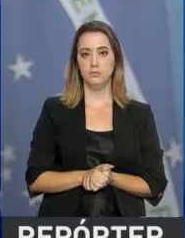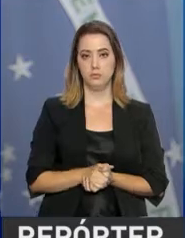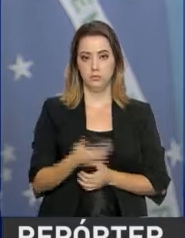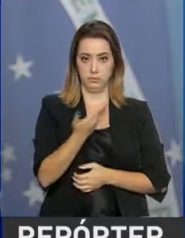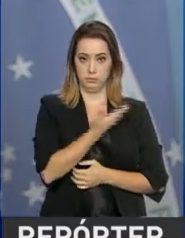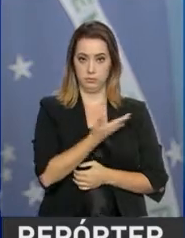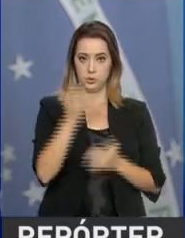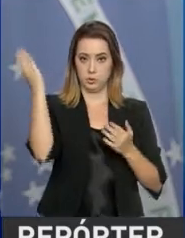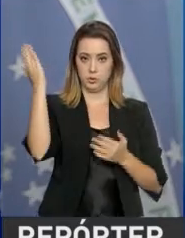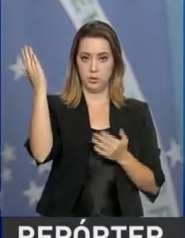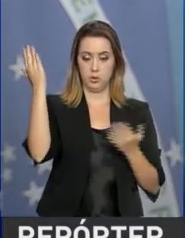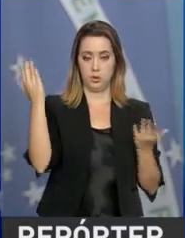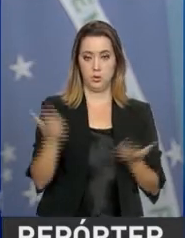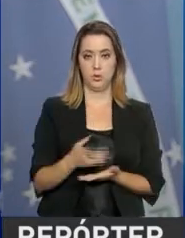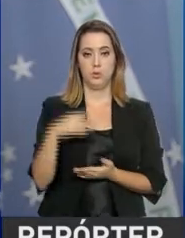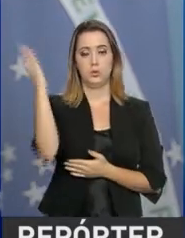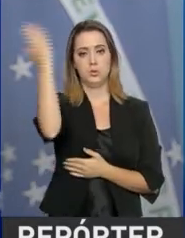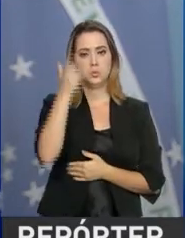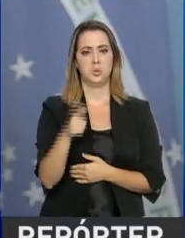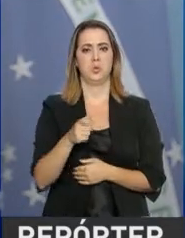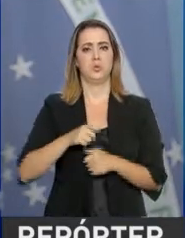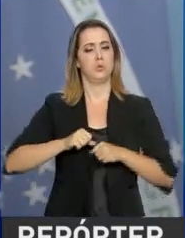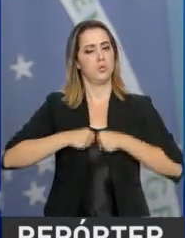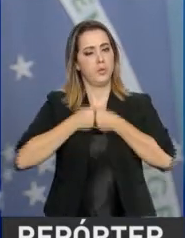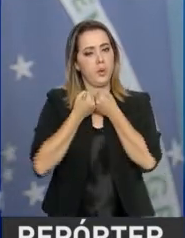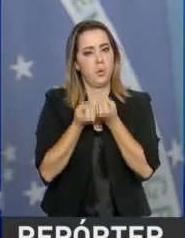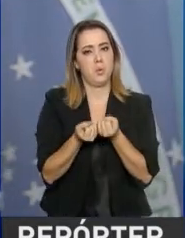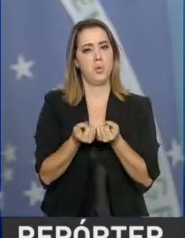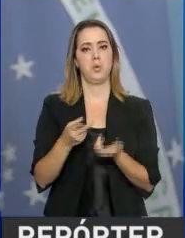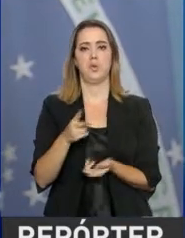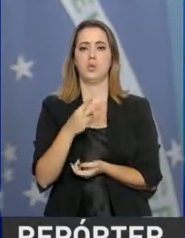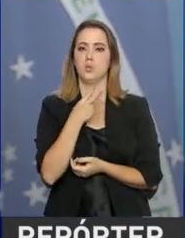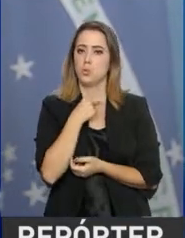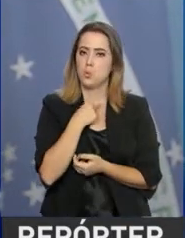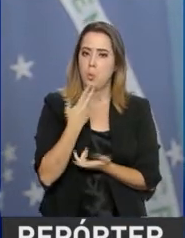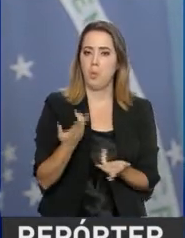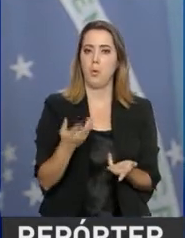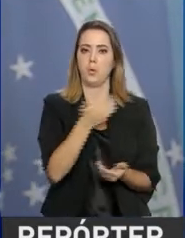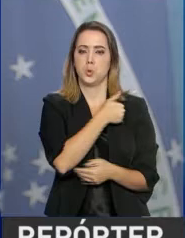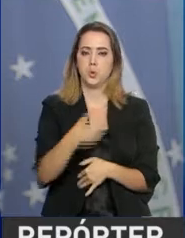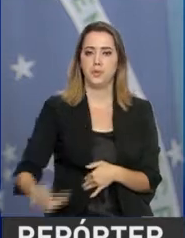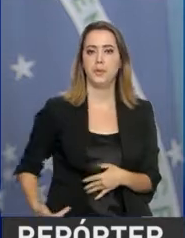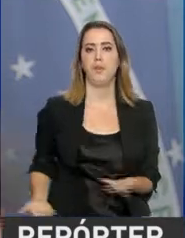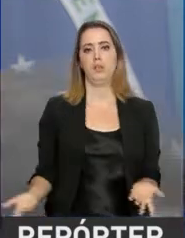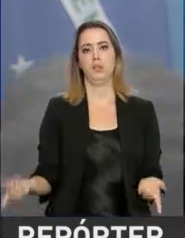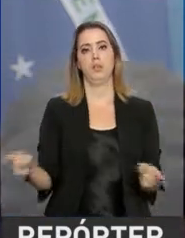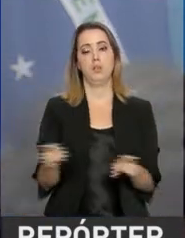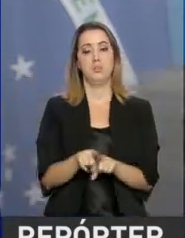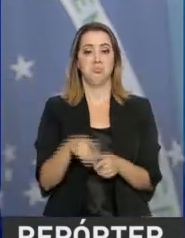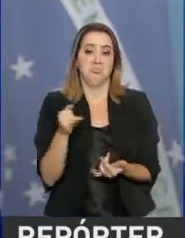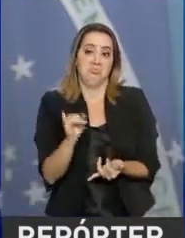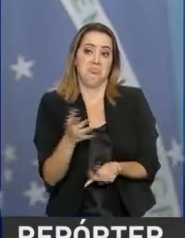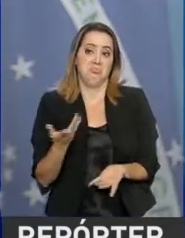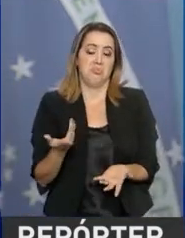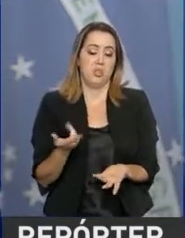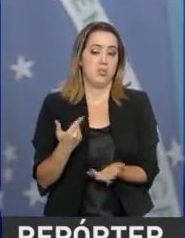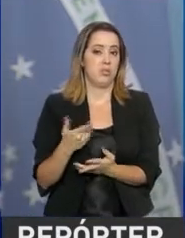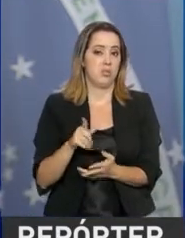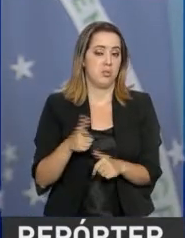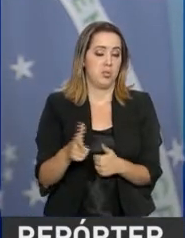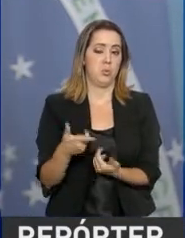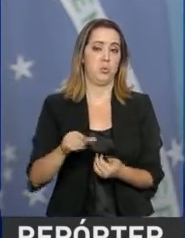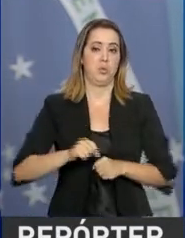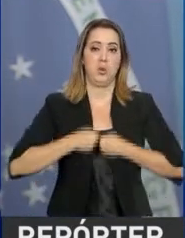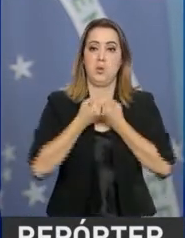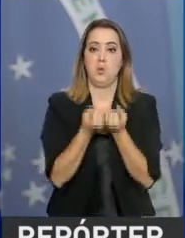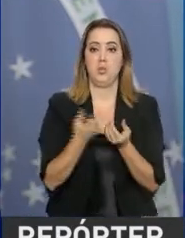se você não tiver coragem você não consegue ver se você não tiver coragem pra que eu vou me restringir os gastos